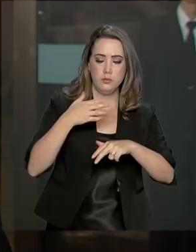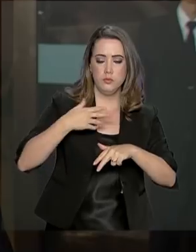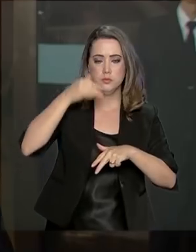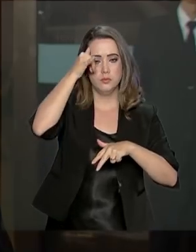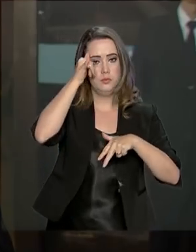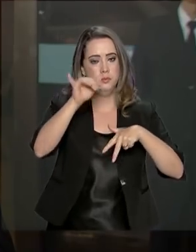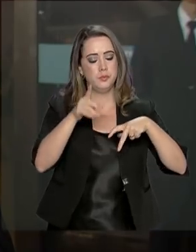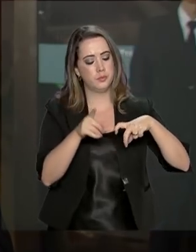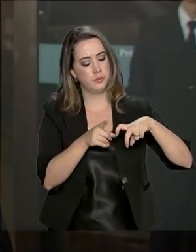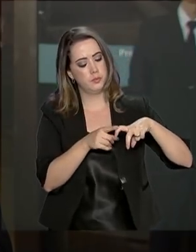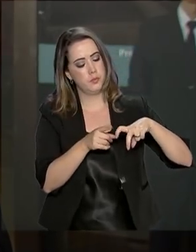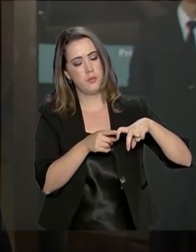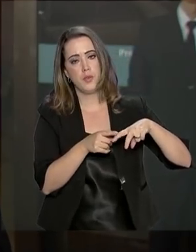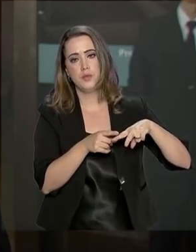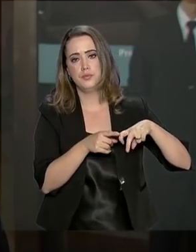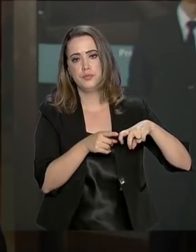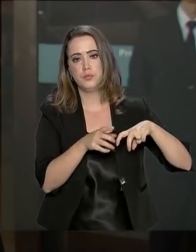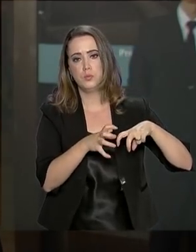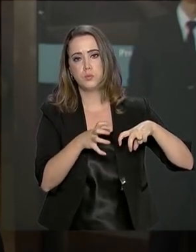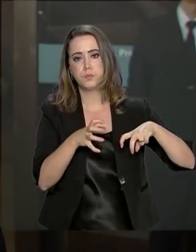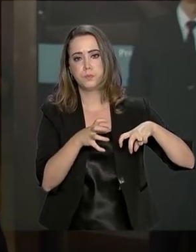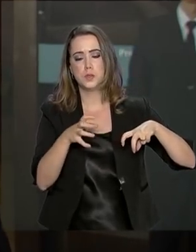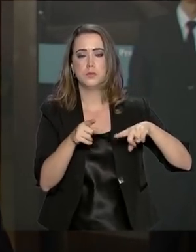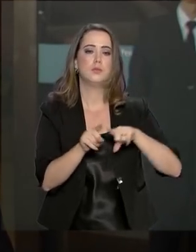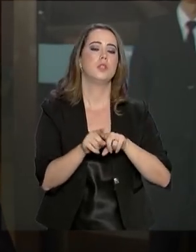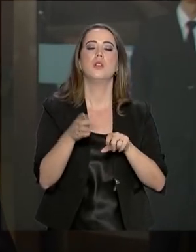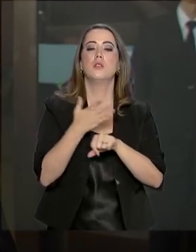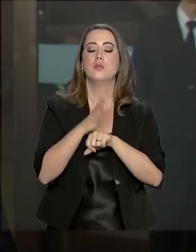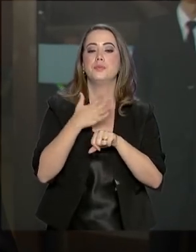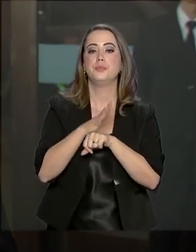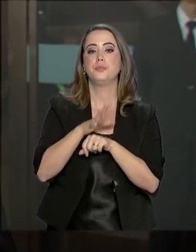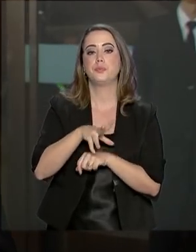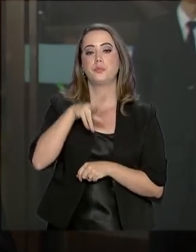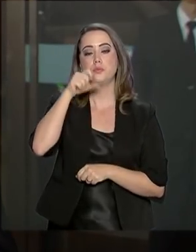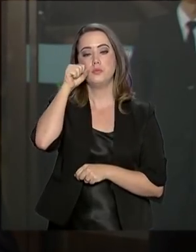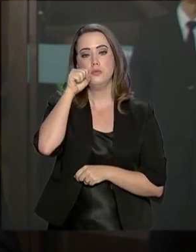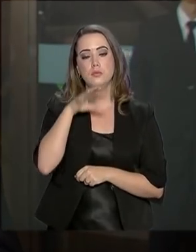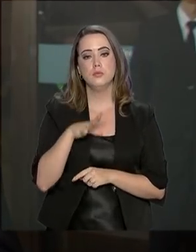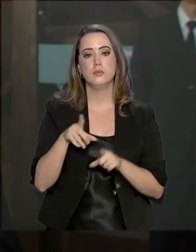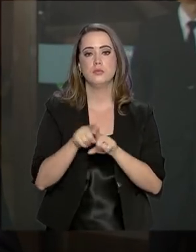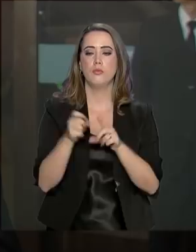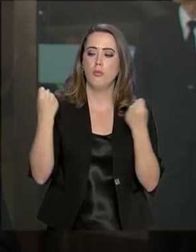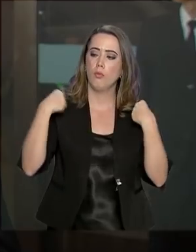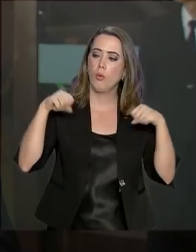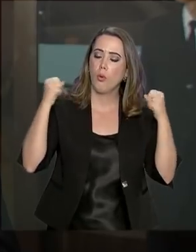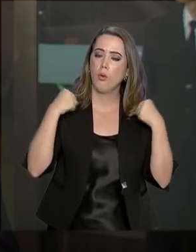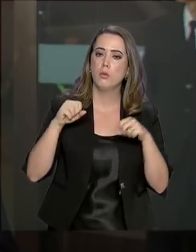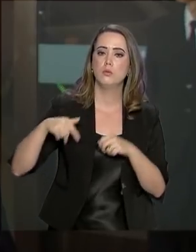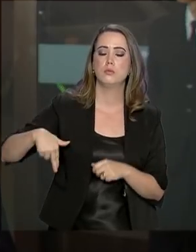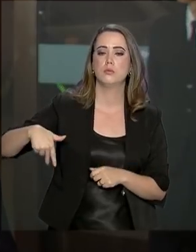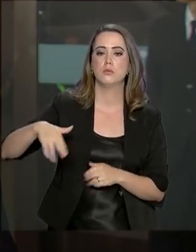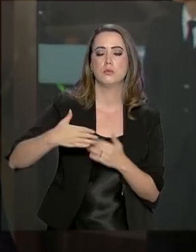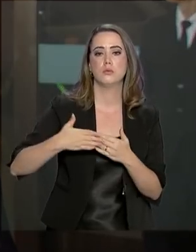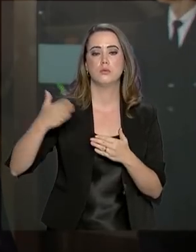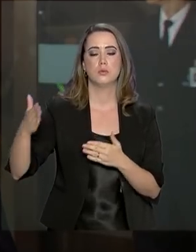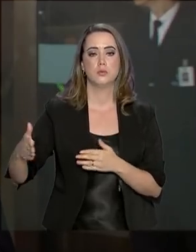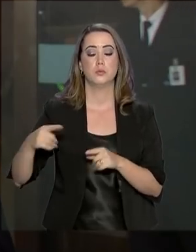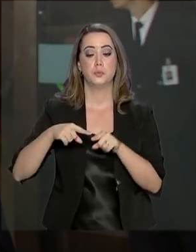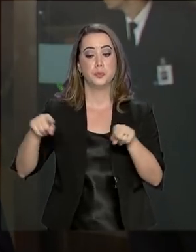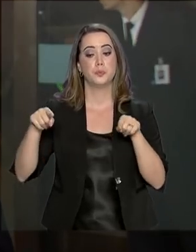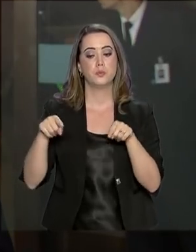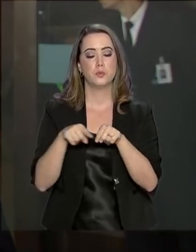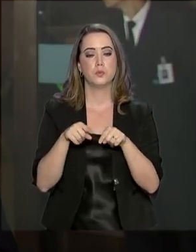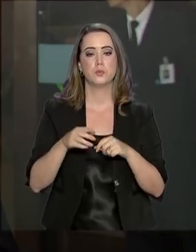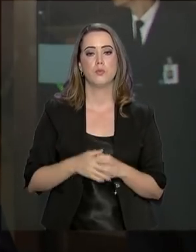venosa e realizados exercícios respiratórios de fortalecimento muscular além de períodos de caminhada fora do quarto o